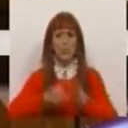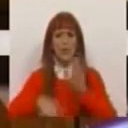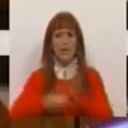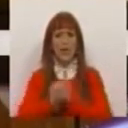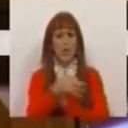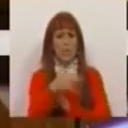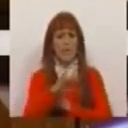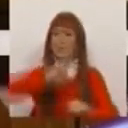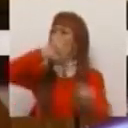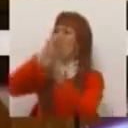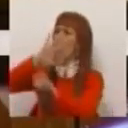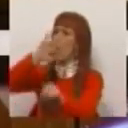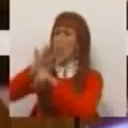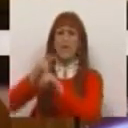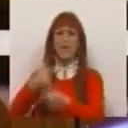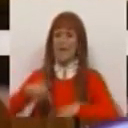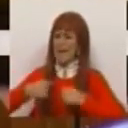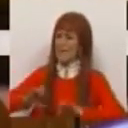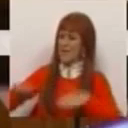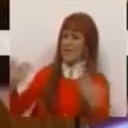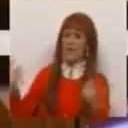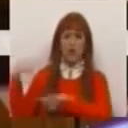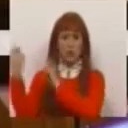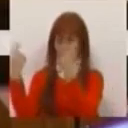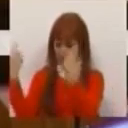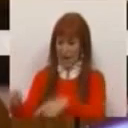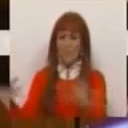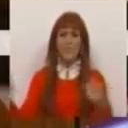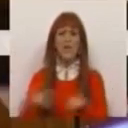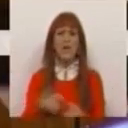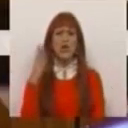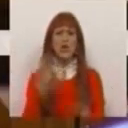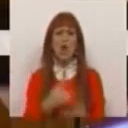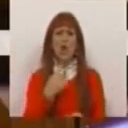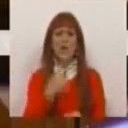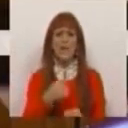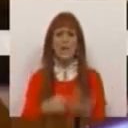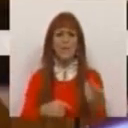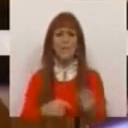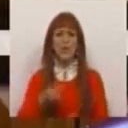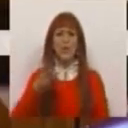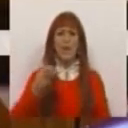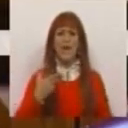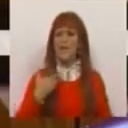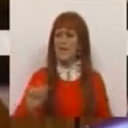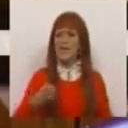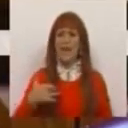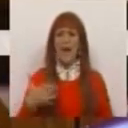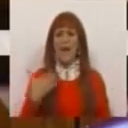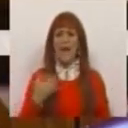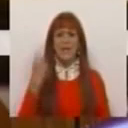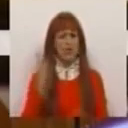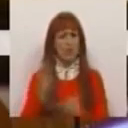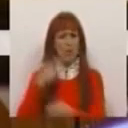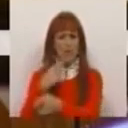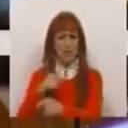PCP, estão outras iniciativas em discussão. E vou apenas salientar aqui a do PSD e a do CDS,